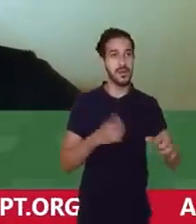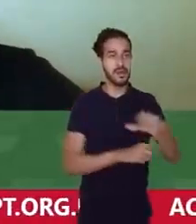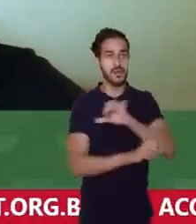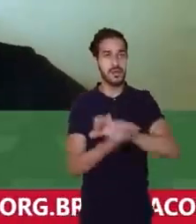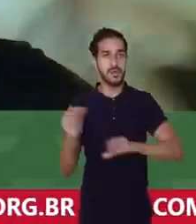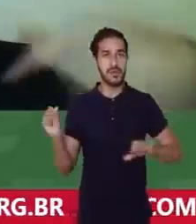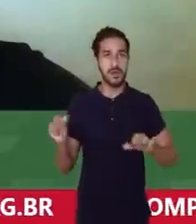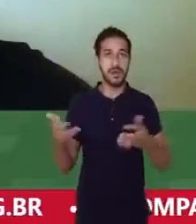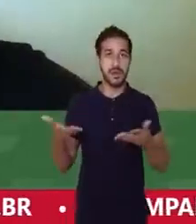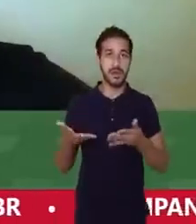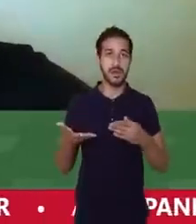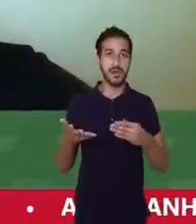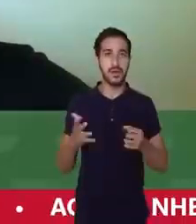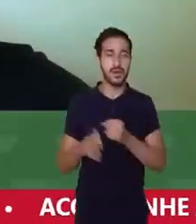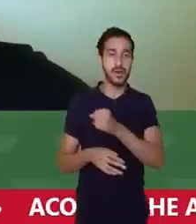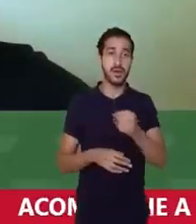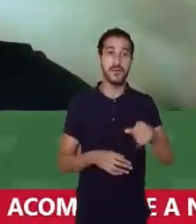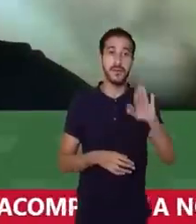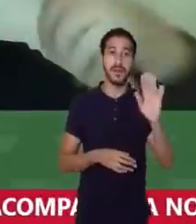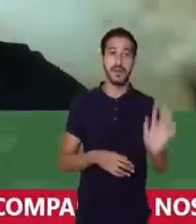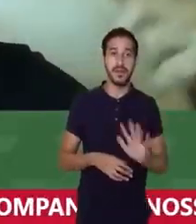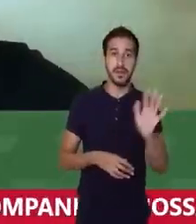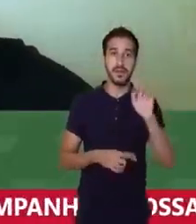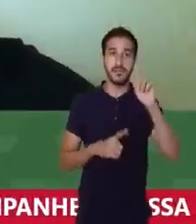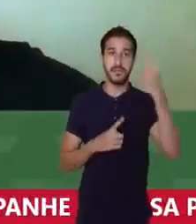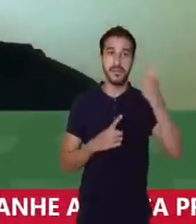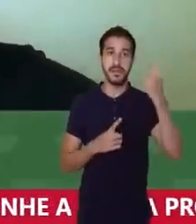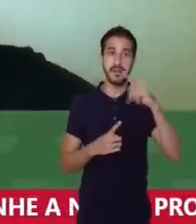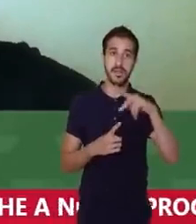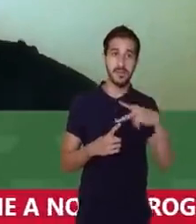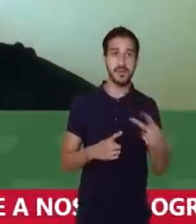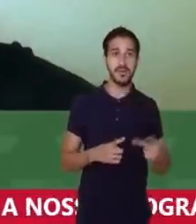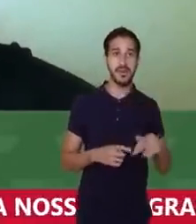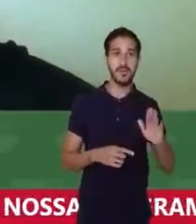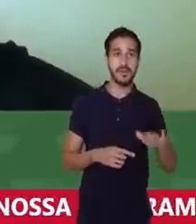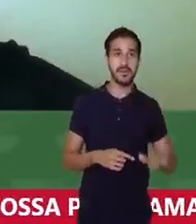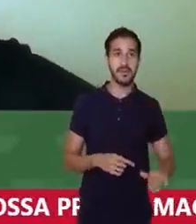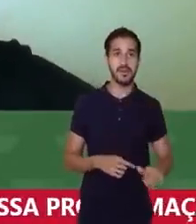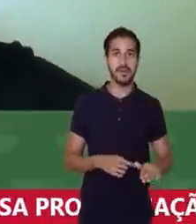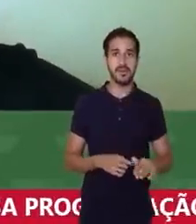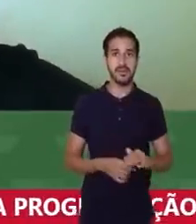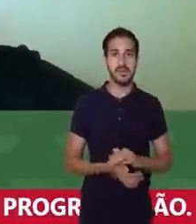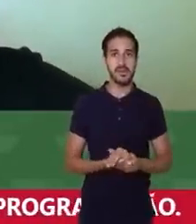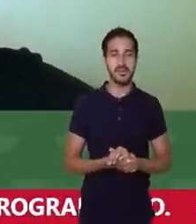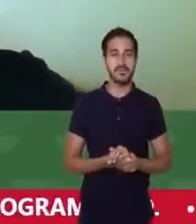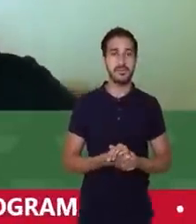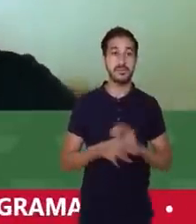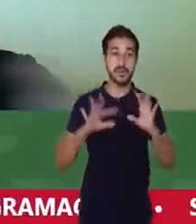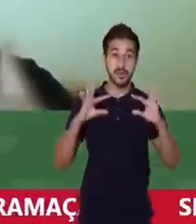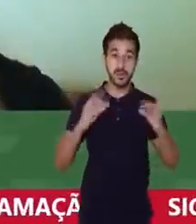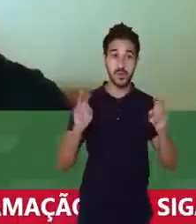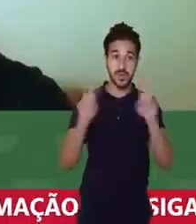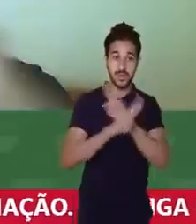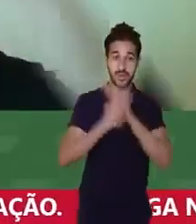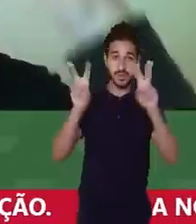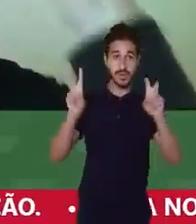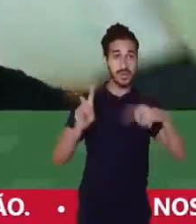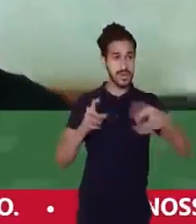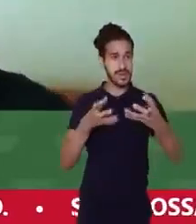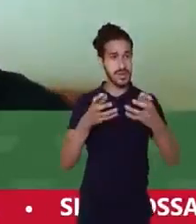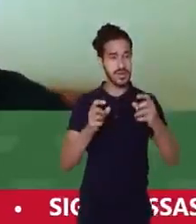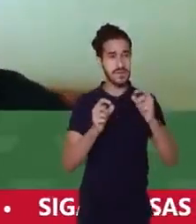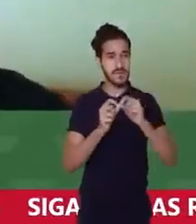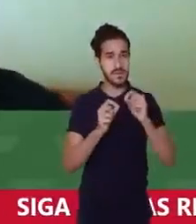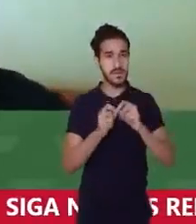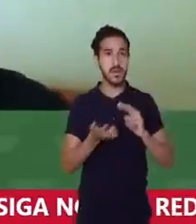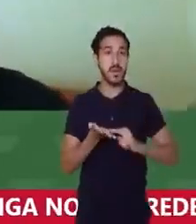inverteram. Agora você bota a mais cara primeiro e depois você vai com as mais baratas. Então, por tudo isso, pelo que querem fazer com